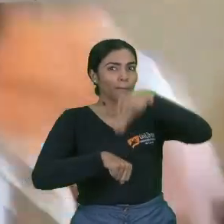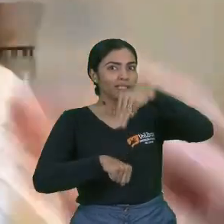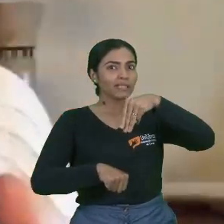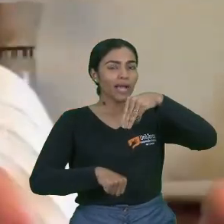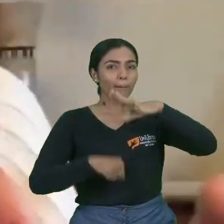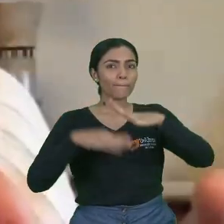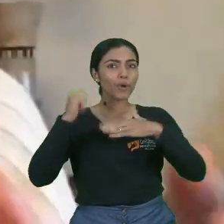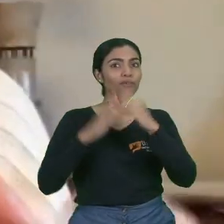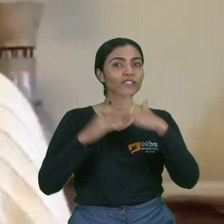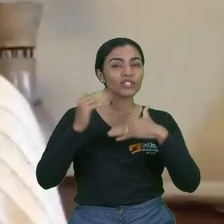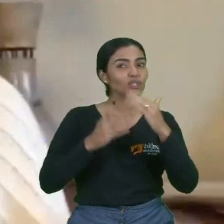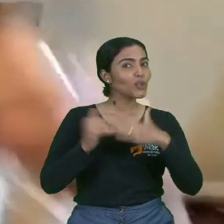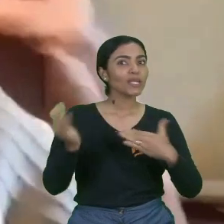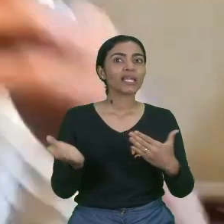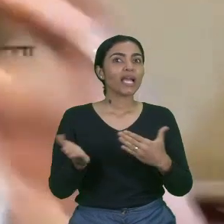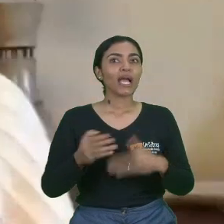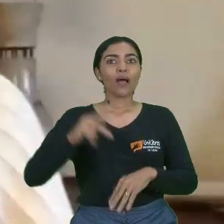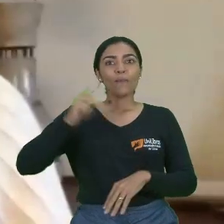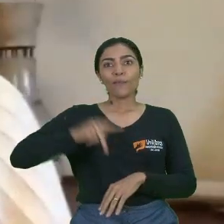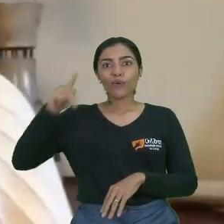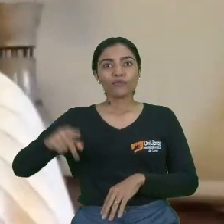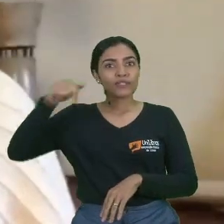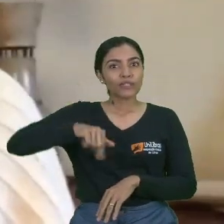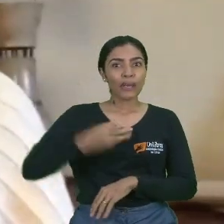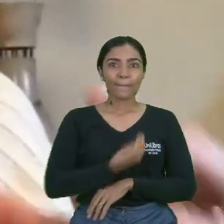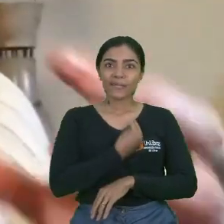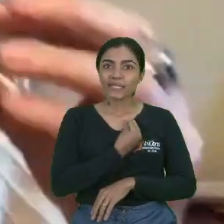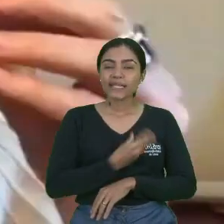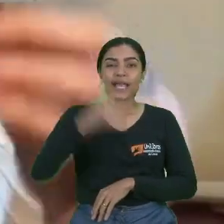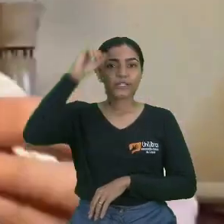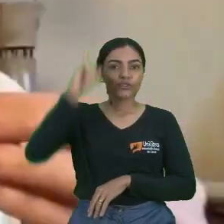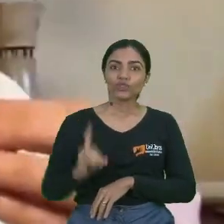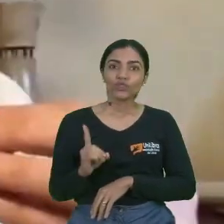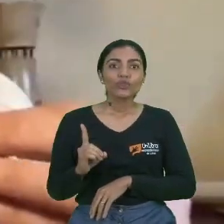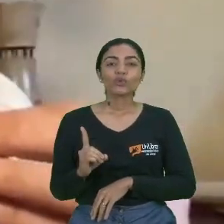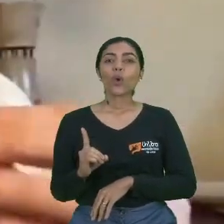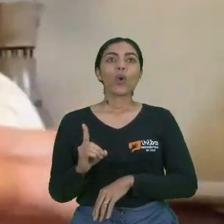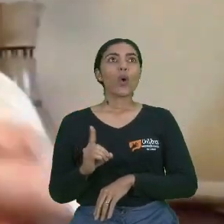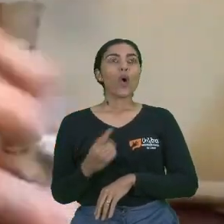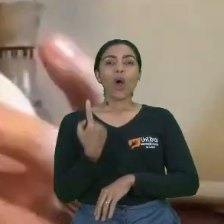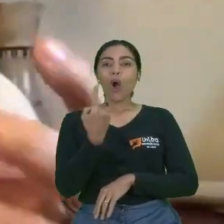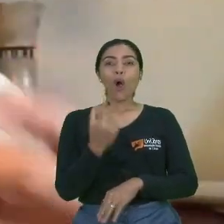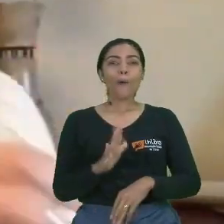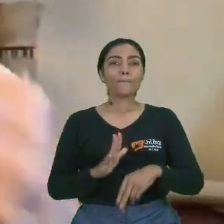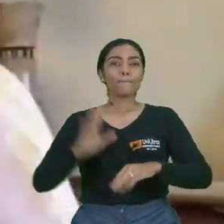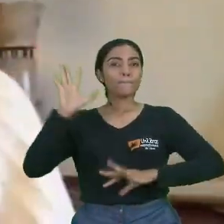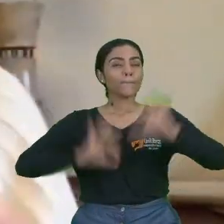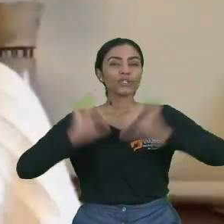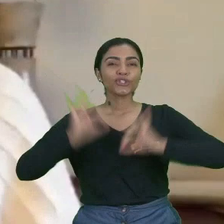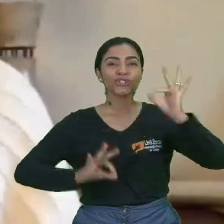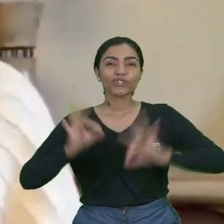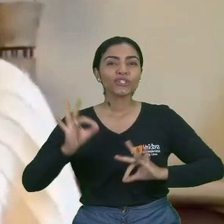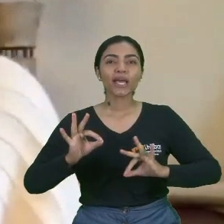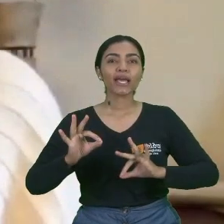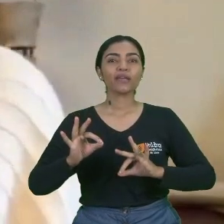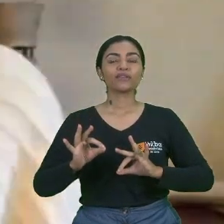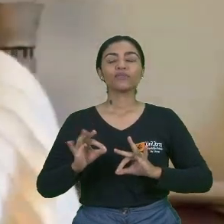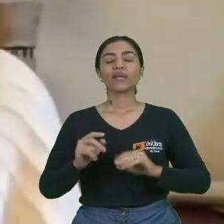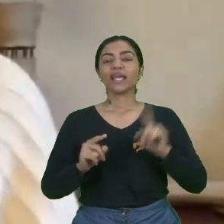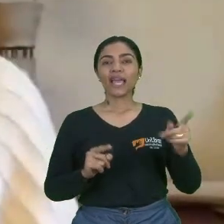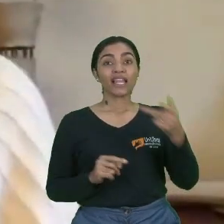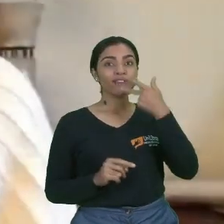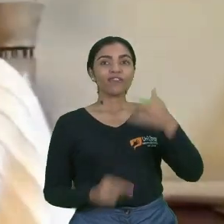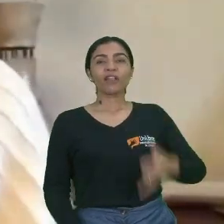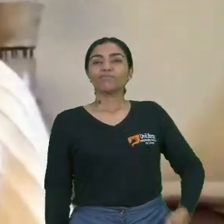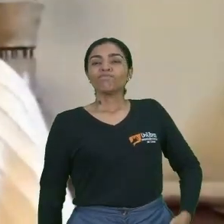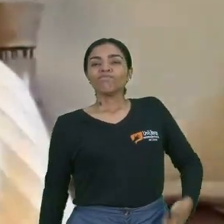que eu tenho os professores aqui presentes os diretores é um projeto ela diz do qual ela fala assim eu